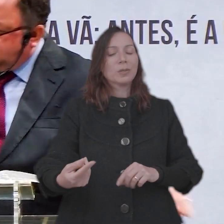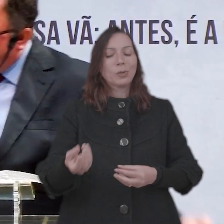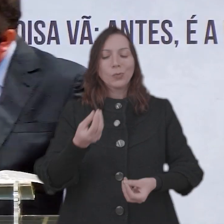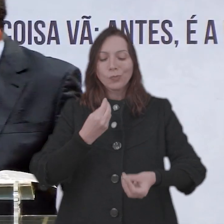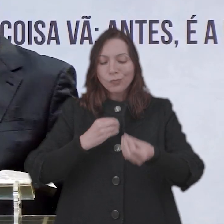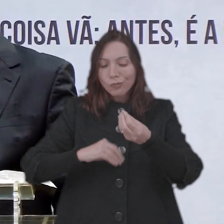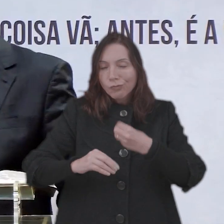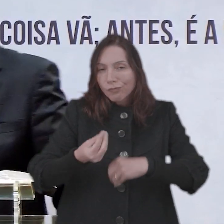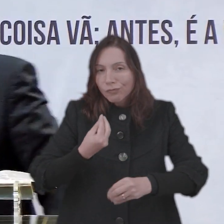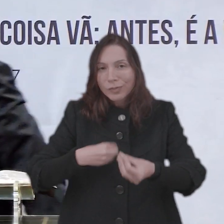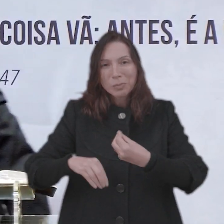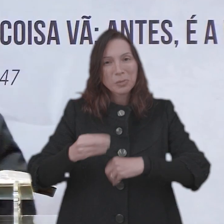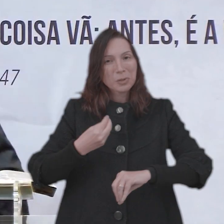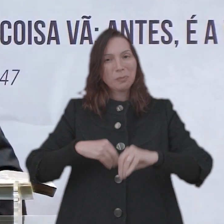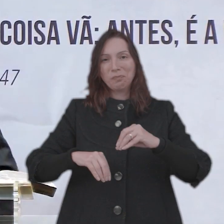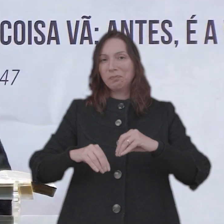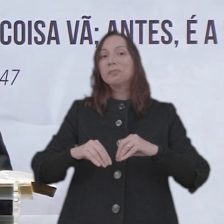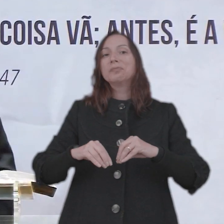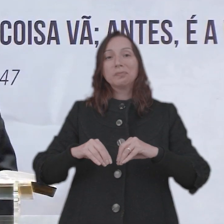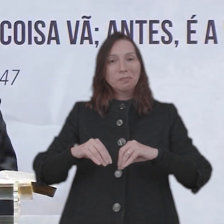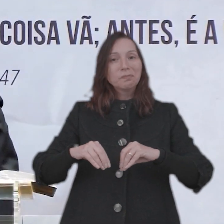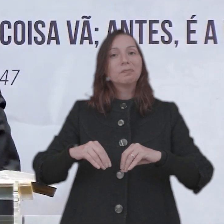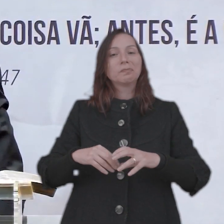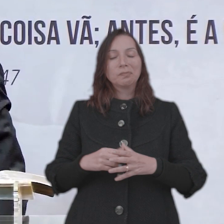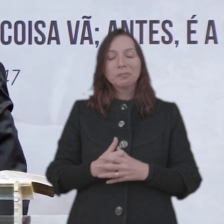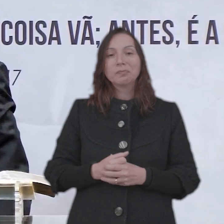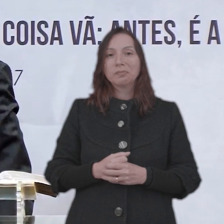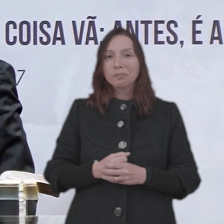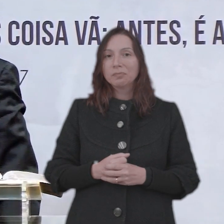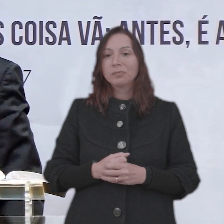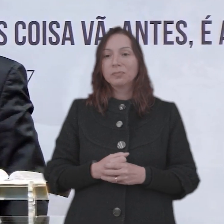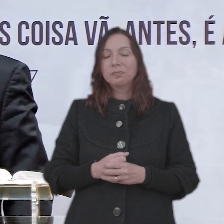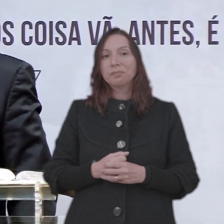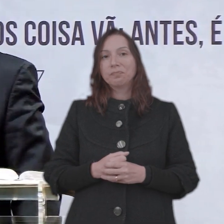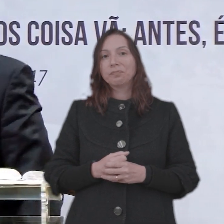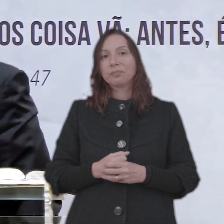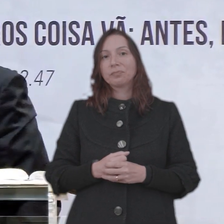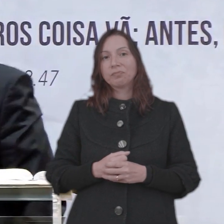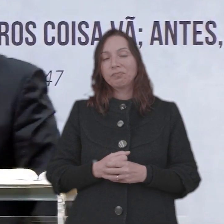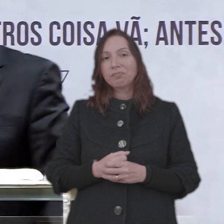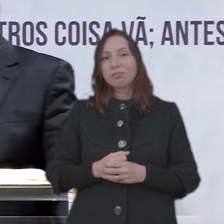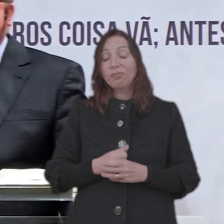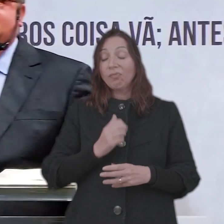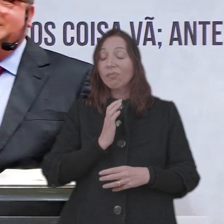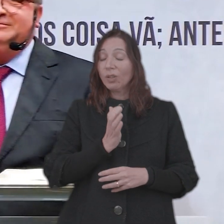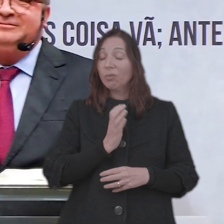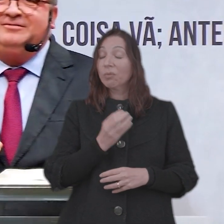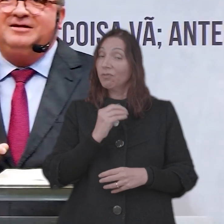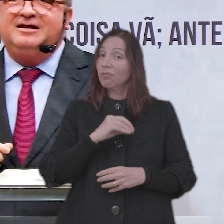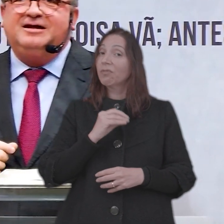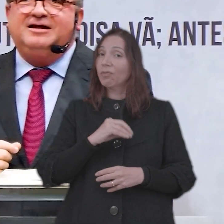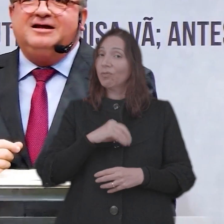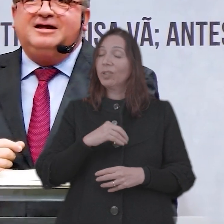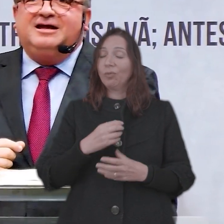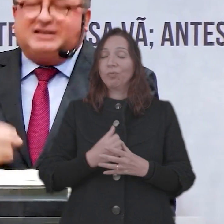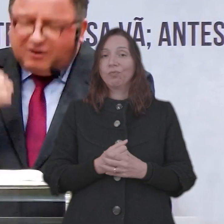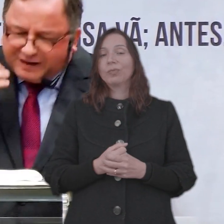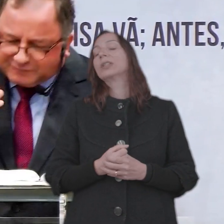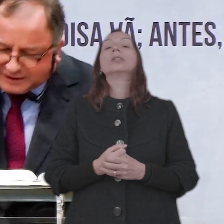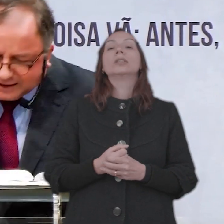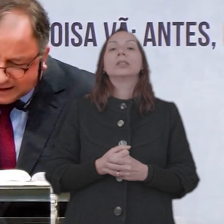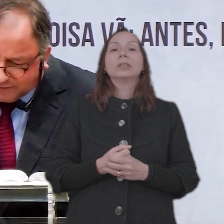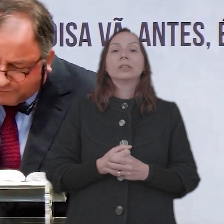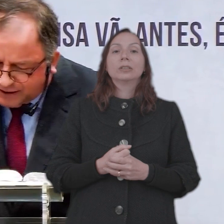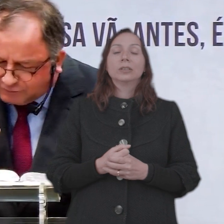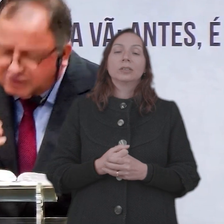eram sucedidos por vales de depressão, de enfraquecimento. E